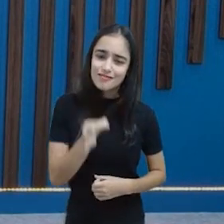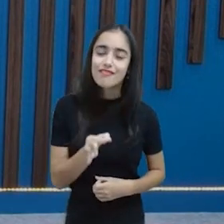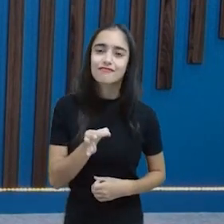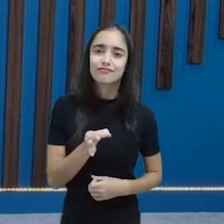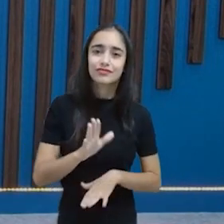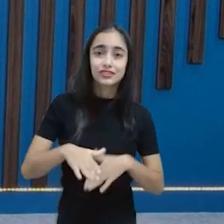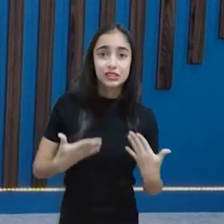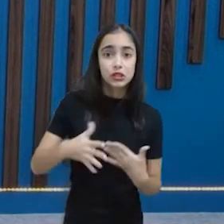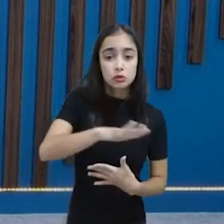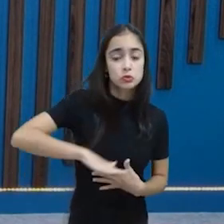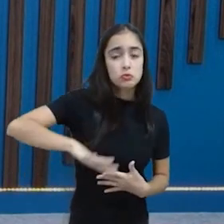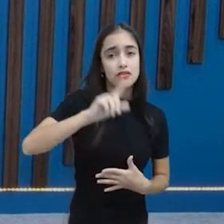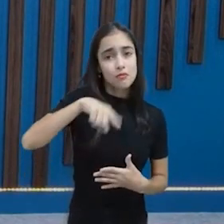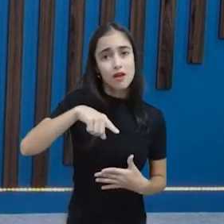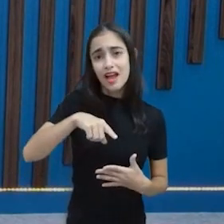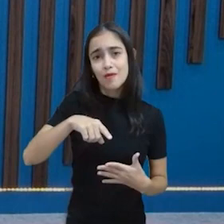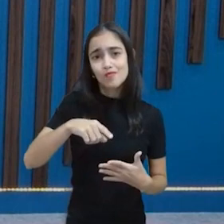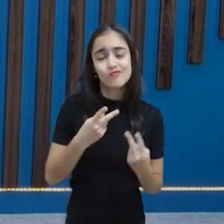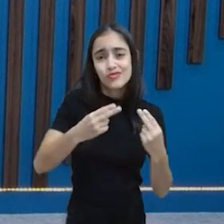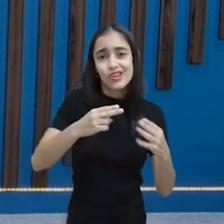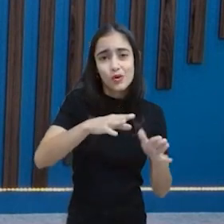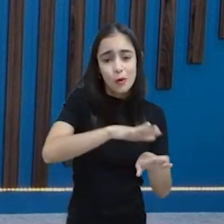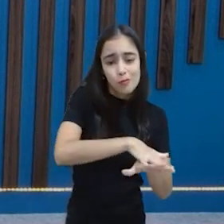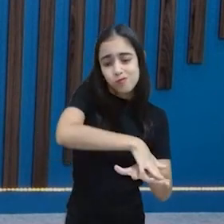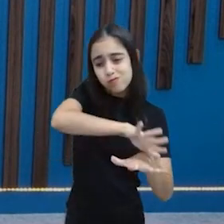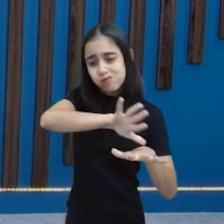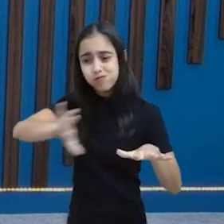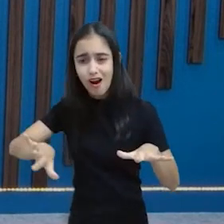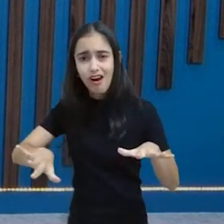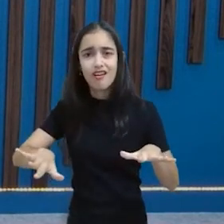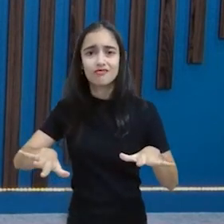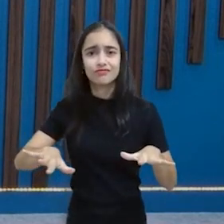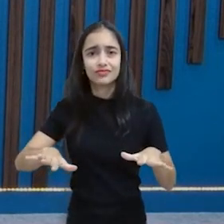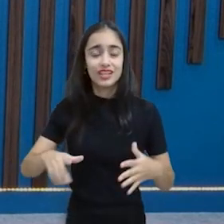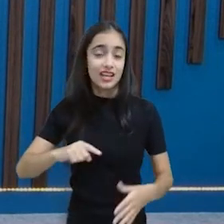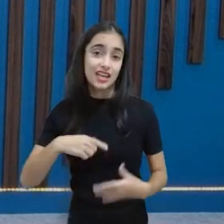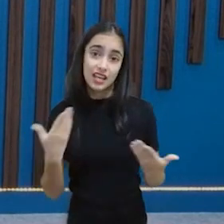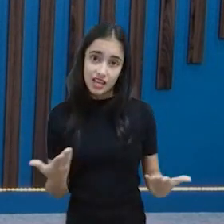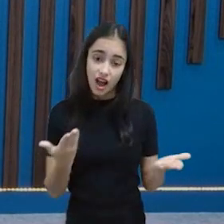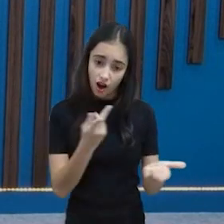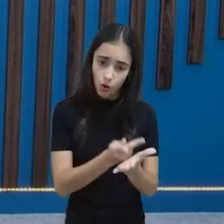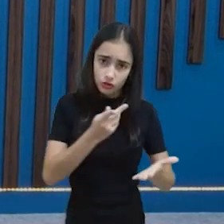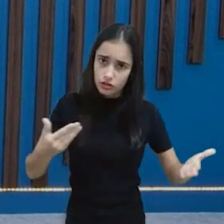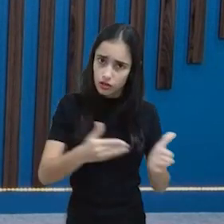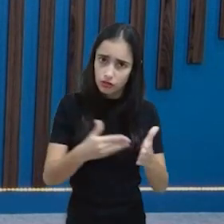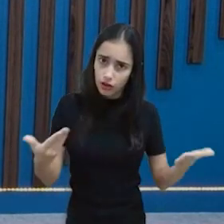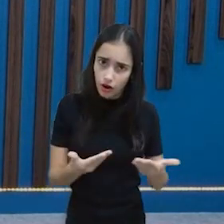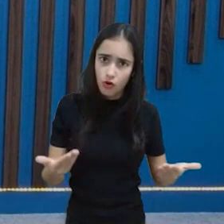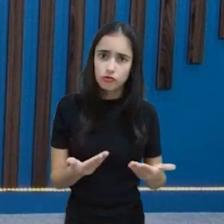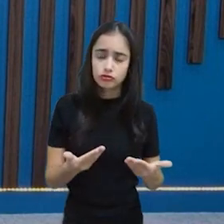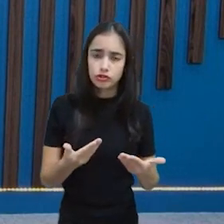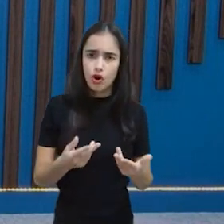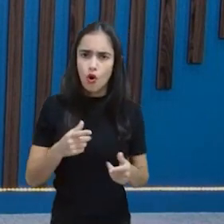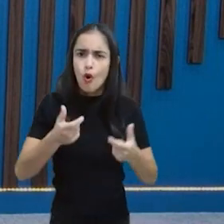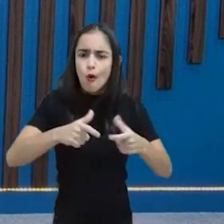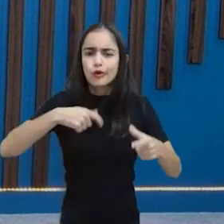ficou como um espaço de exclusão dessa população, né? E aí se reflete até hoje, onde sobrecai a questão da pobreza,